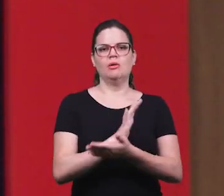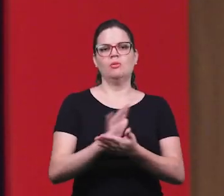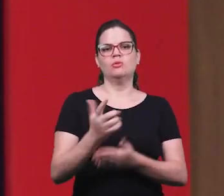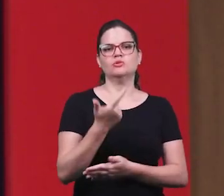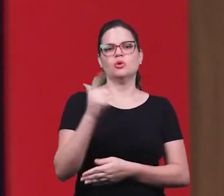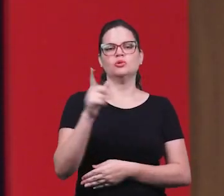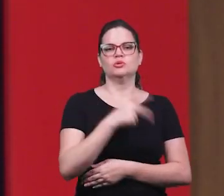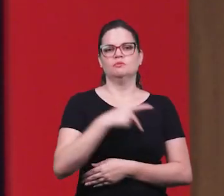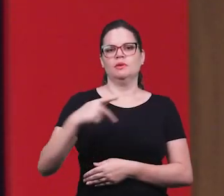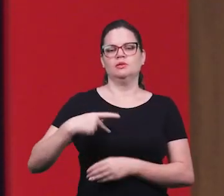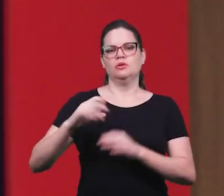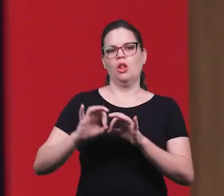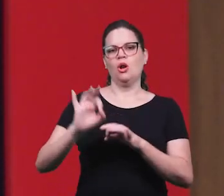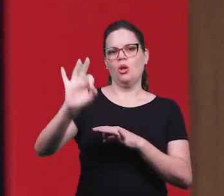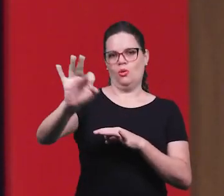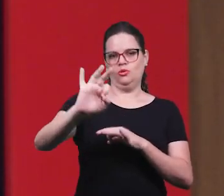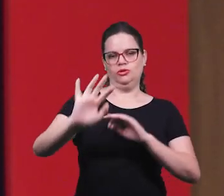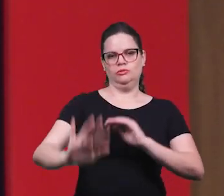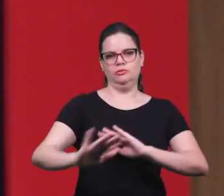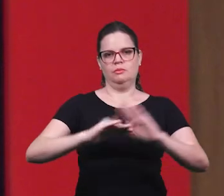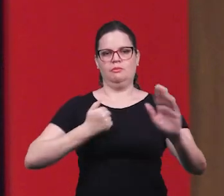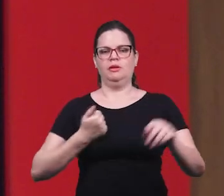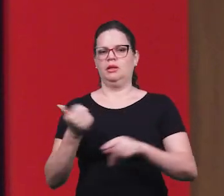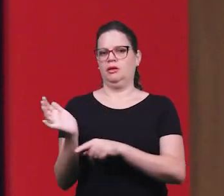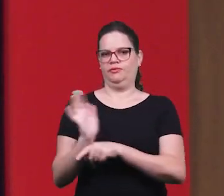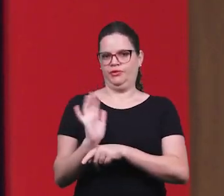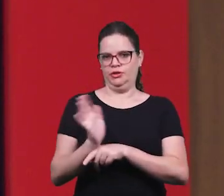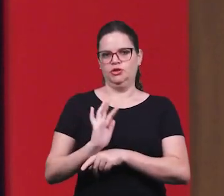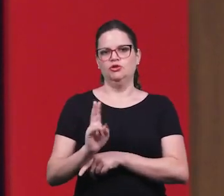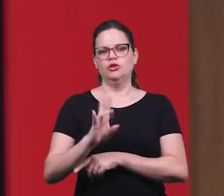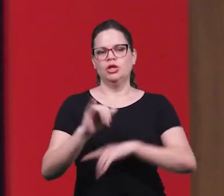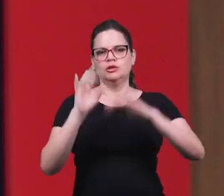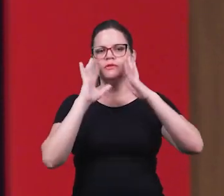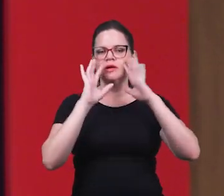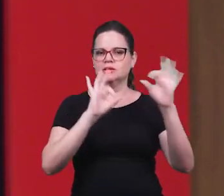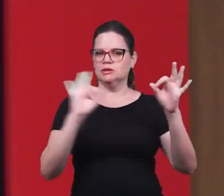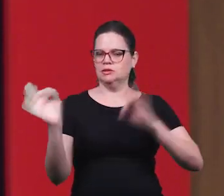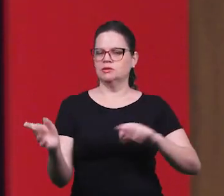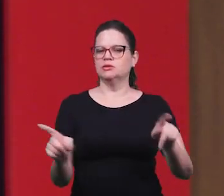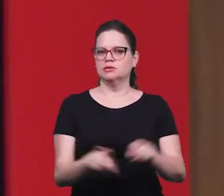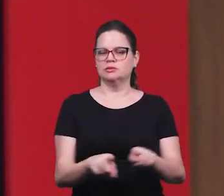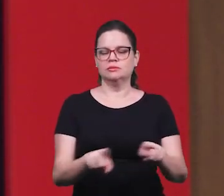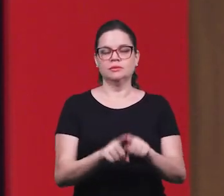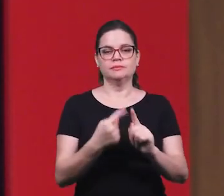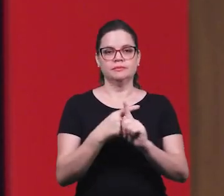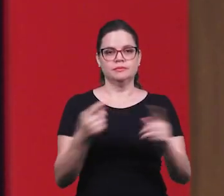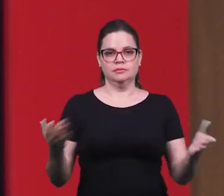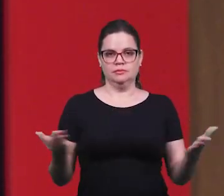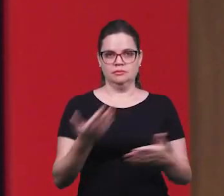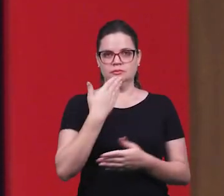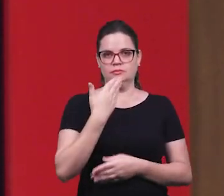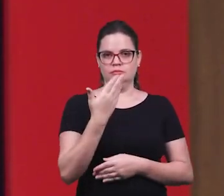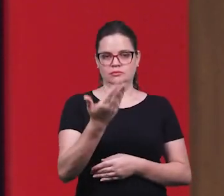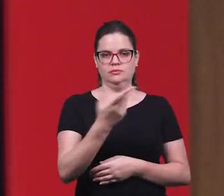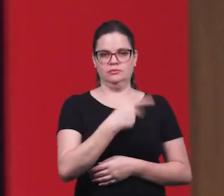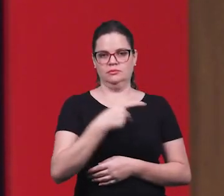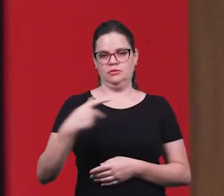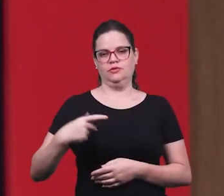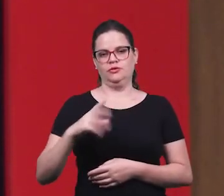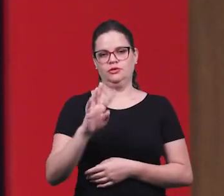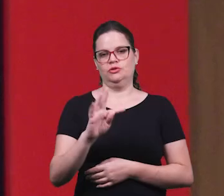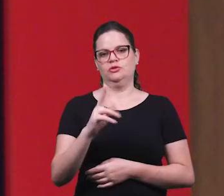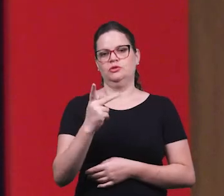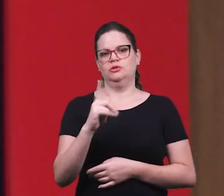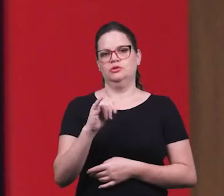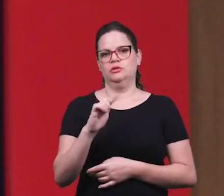que participaram conosco via vídeo. Mas eu vou pedir aqui para, neste momento inicial, pedir ao professor Tiago